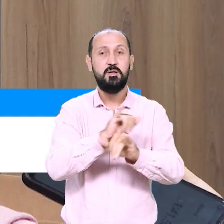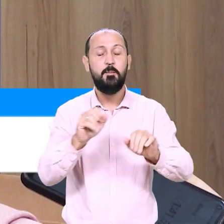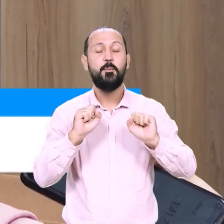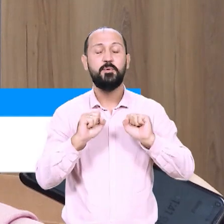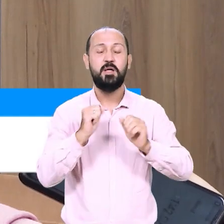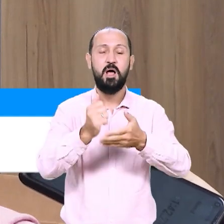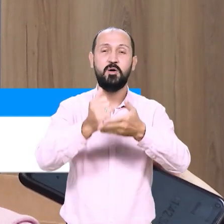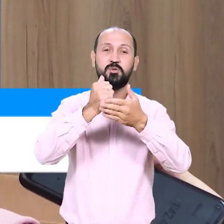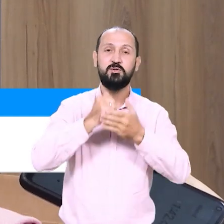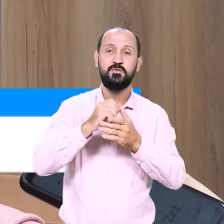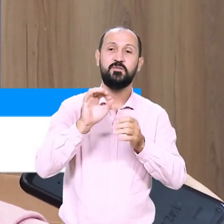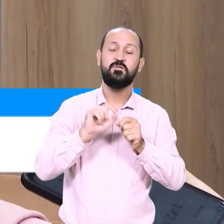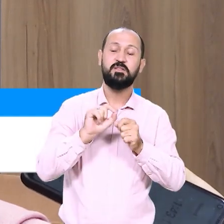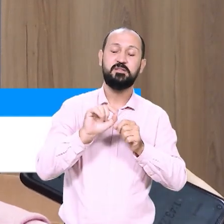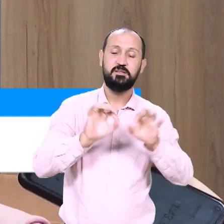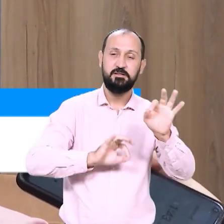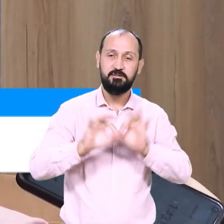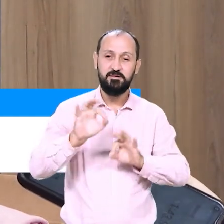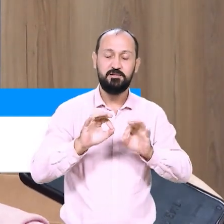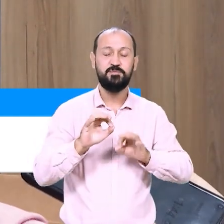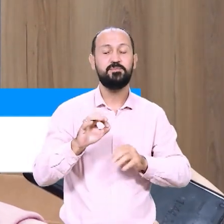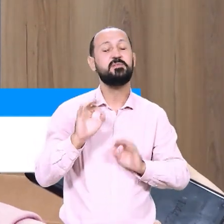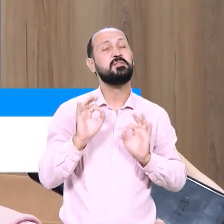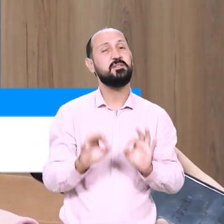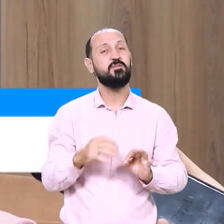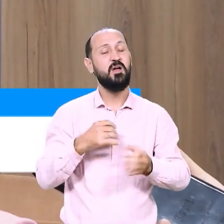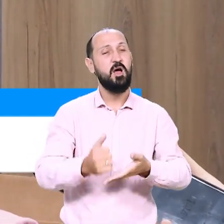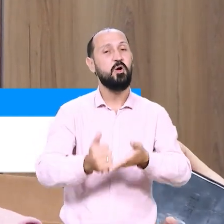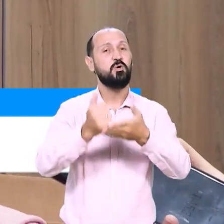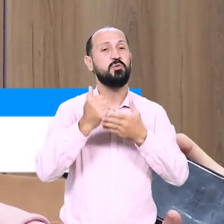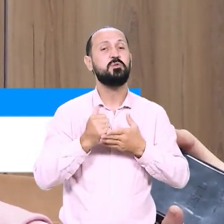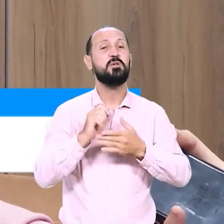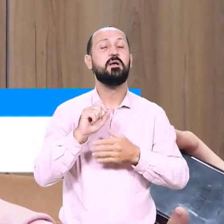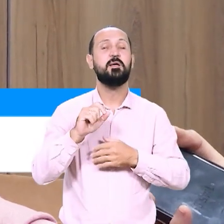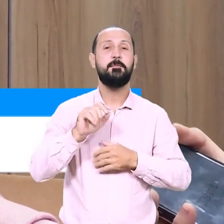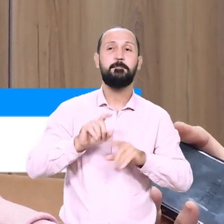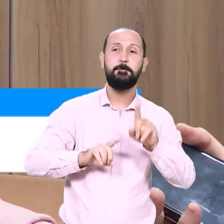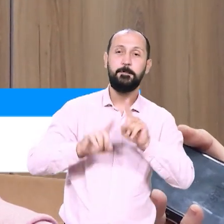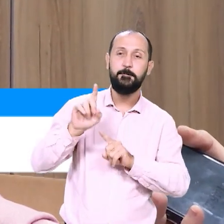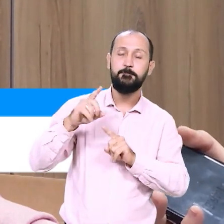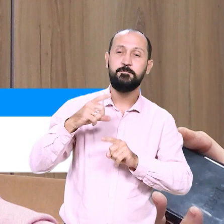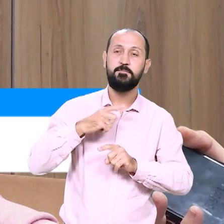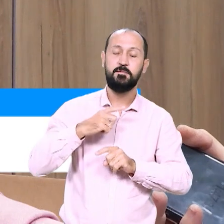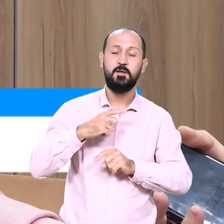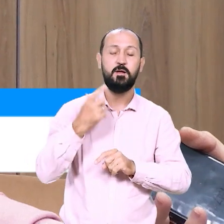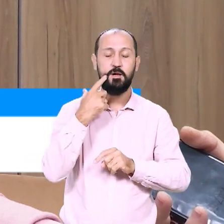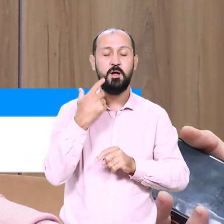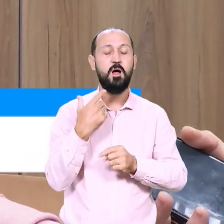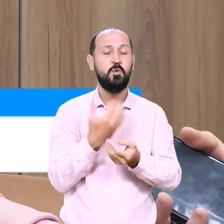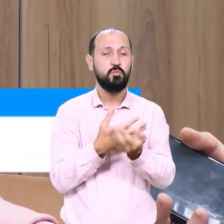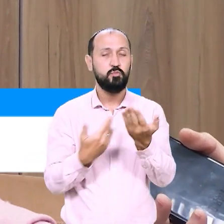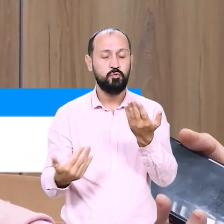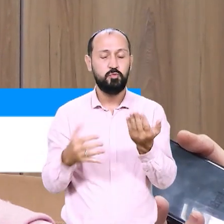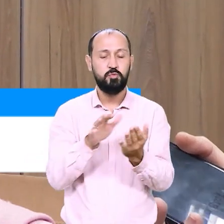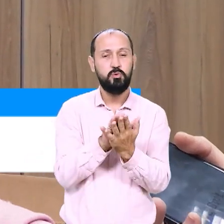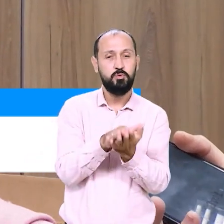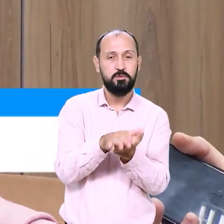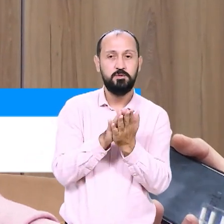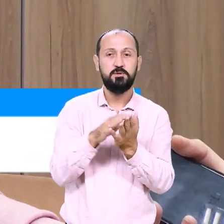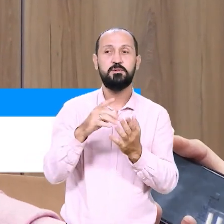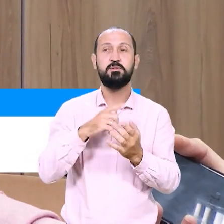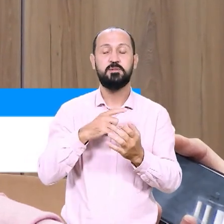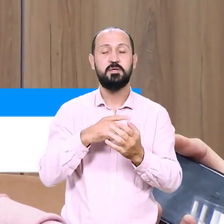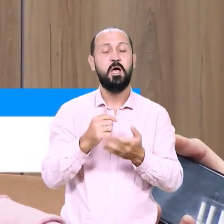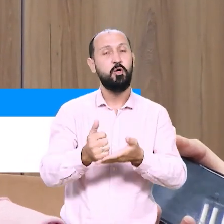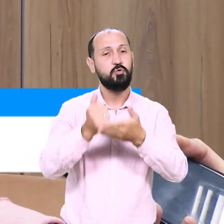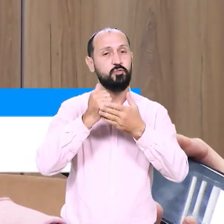aí o Hemosul. Quem puder contribuir, fazer esse tipo de ação, certamente vai contribuir para que mais pessoas possam ter acesso ao